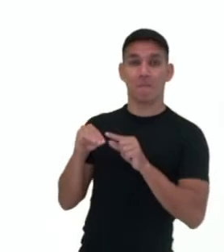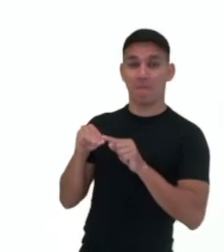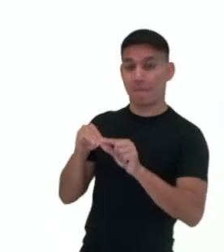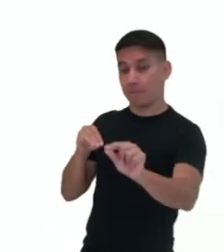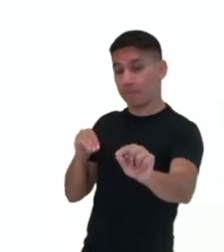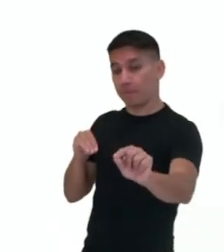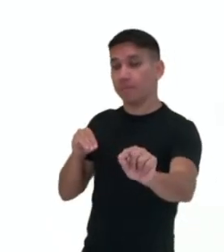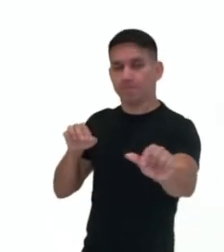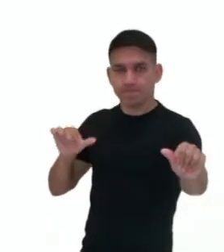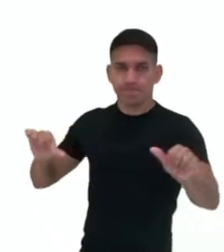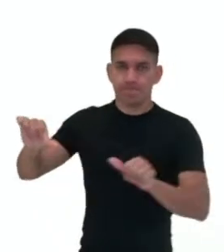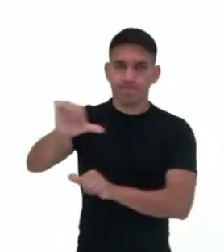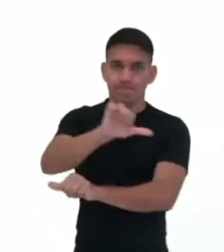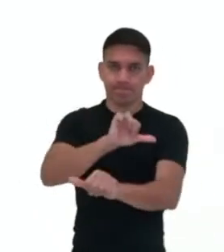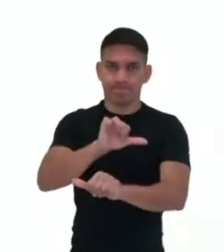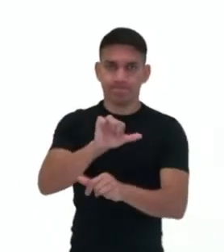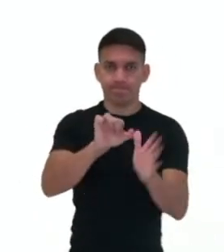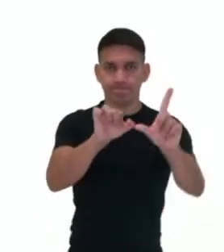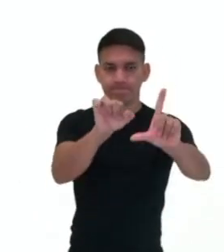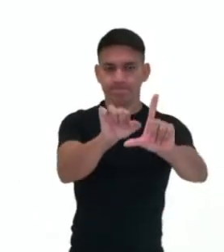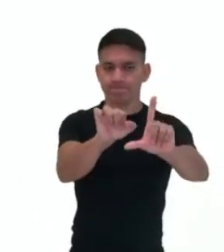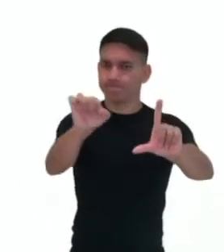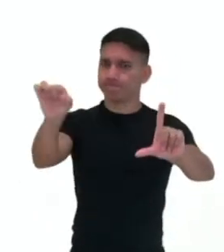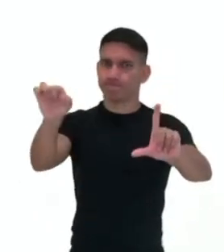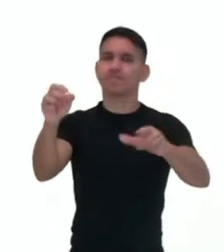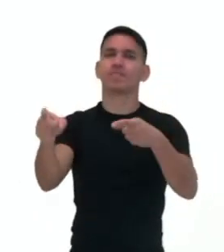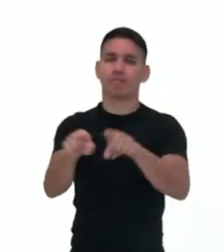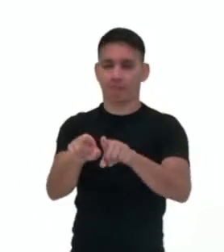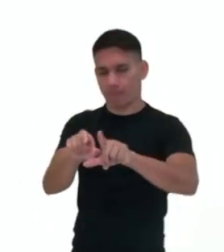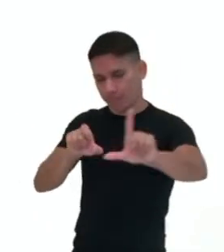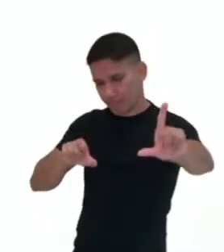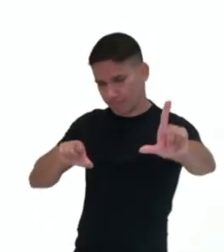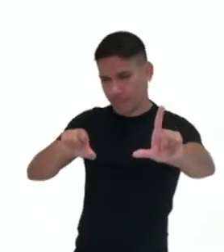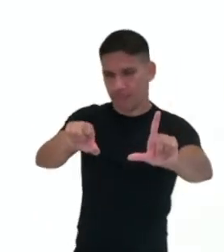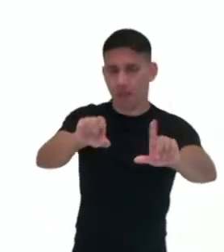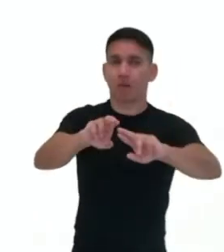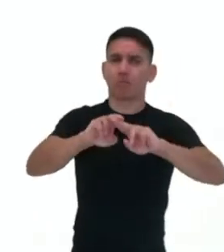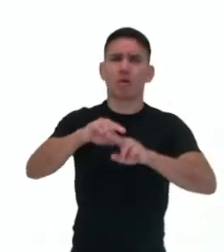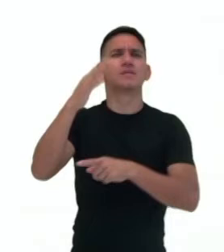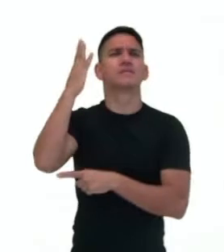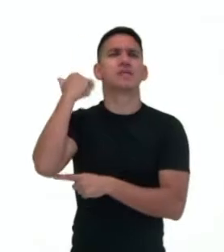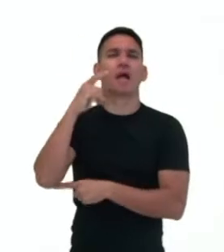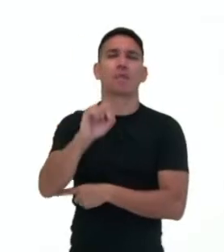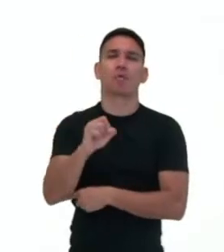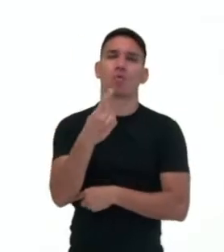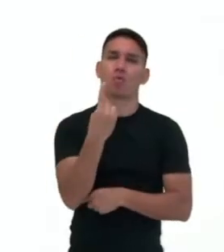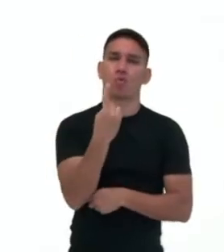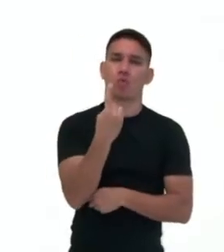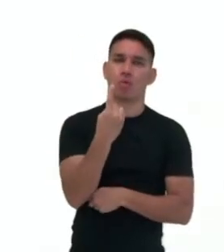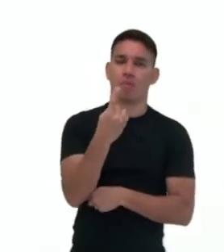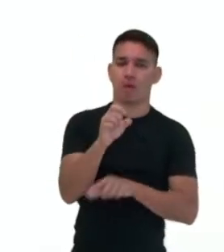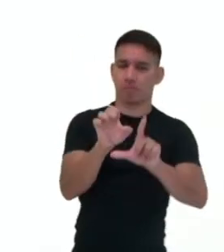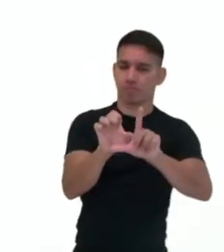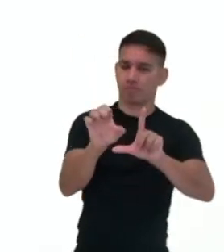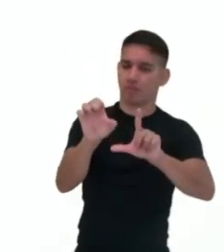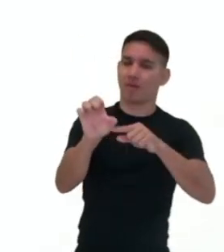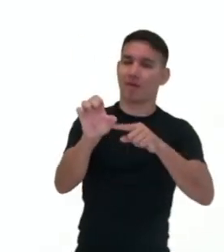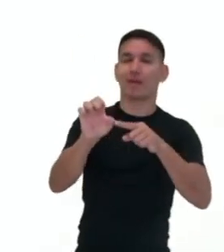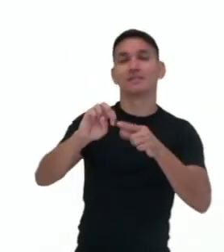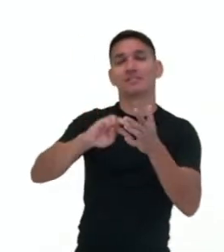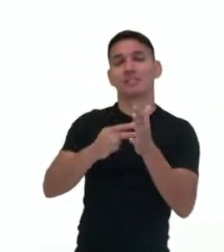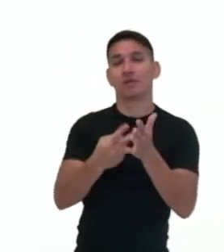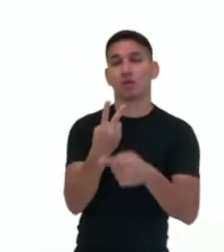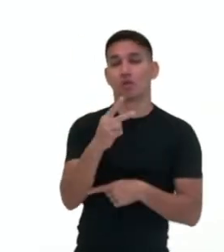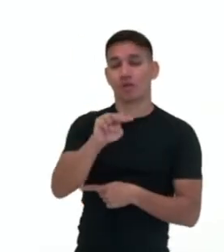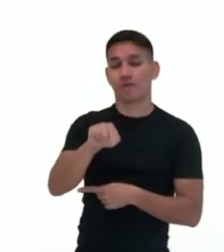essa transformação, o que a gente pode fazer aqui? Então, a gente sabe que 1 polegada equivale a 2,54 centímetros e a gente tem também